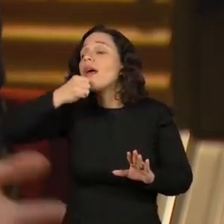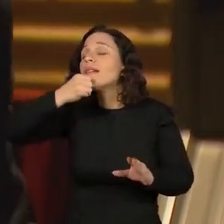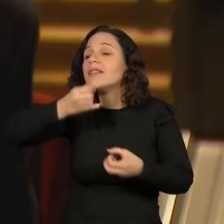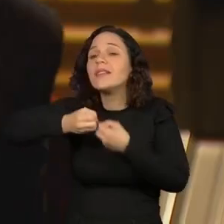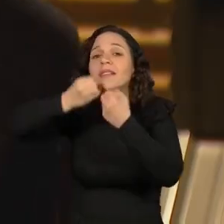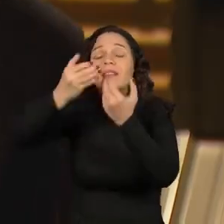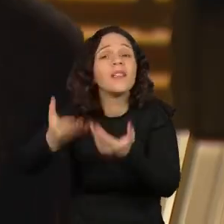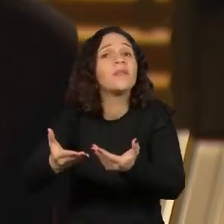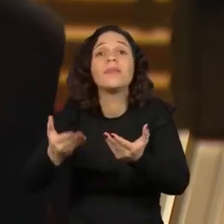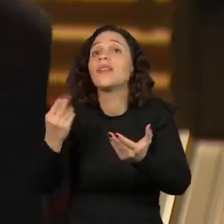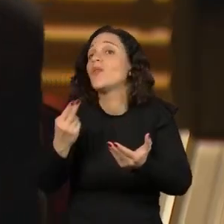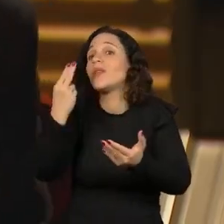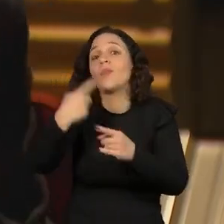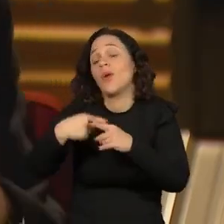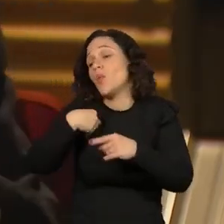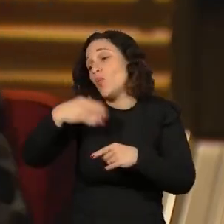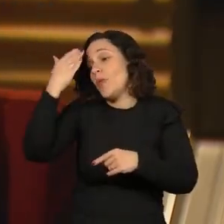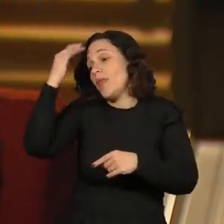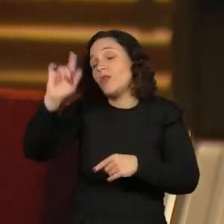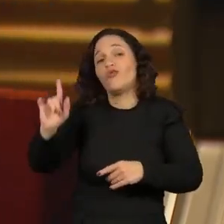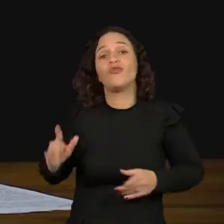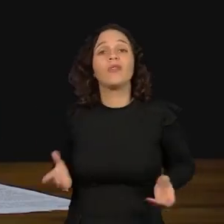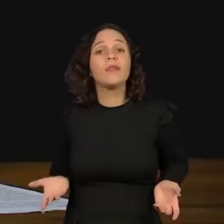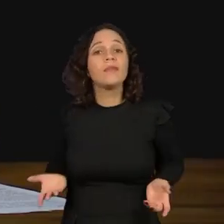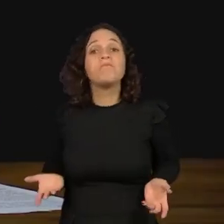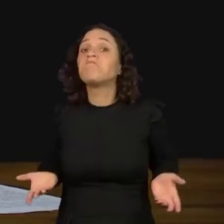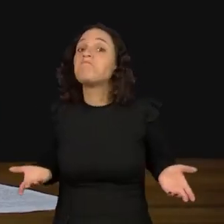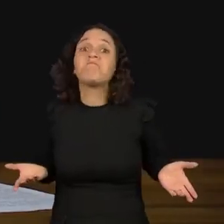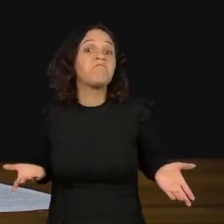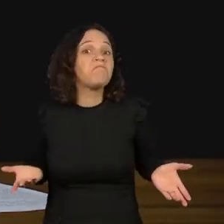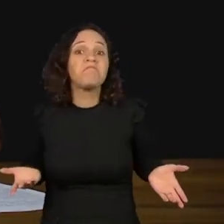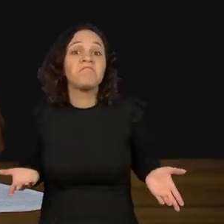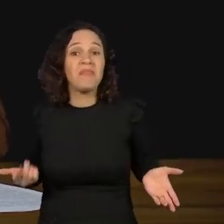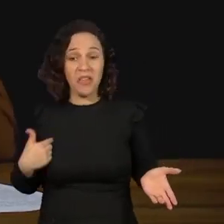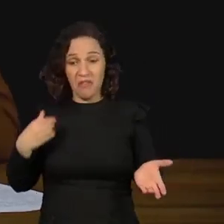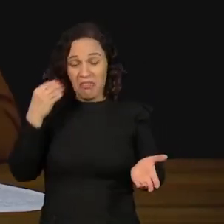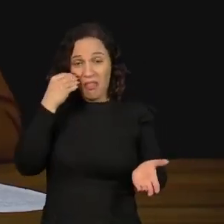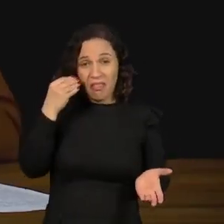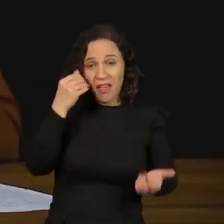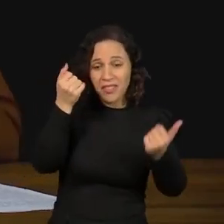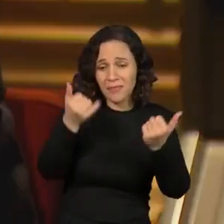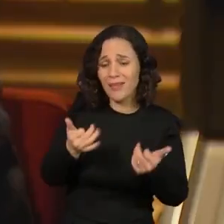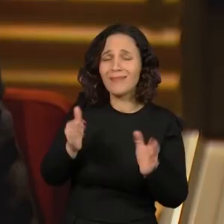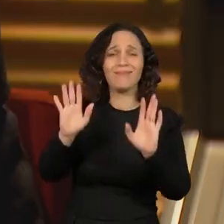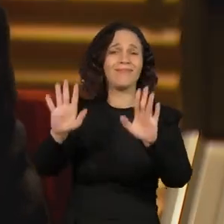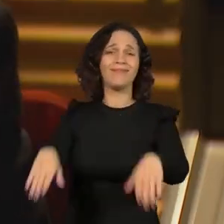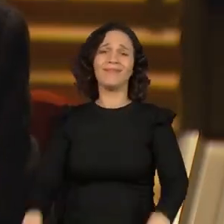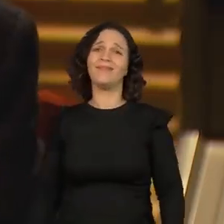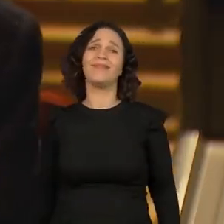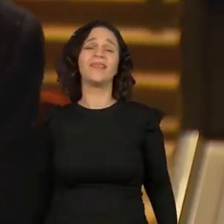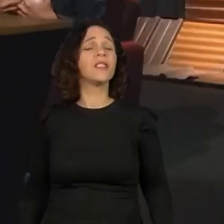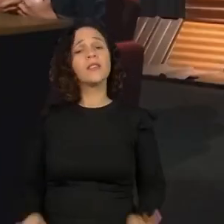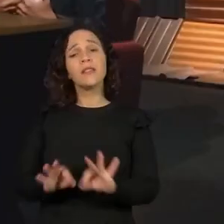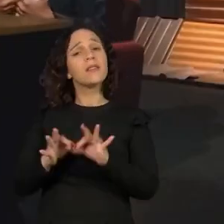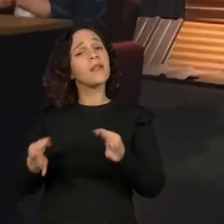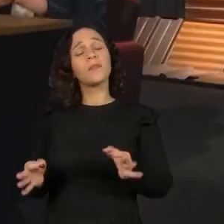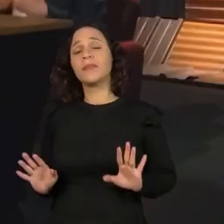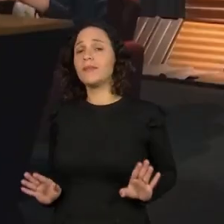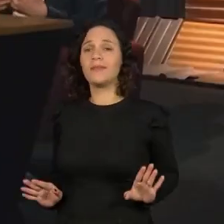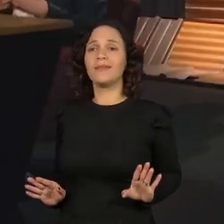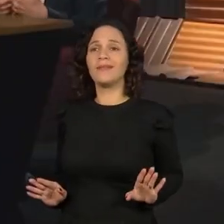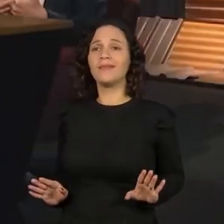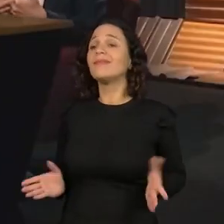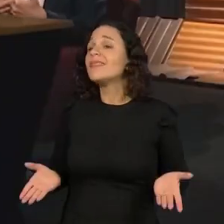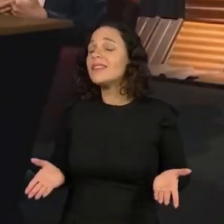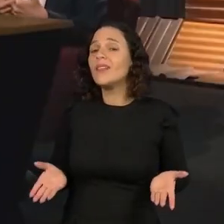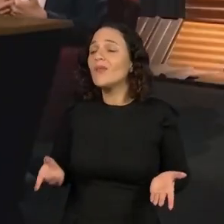exemplo eu não entendi não não nem arranco eu nem arranco né é simples assim então Qual é